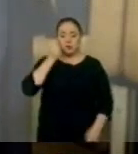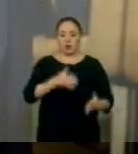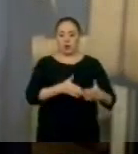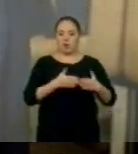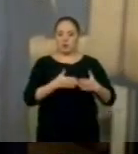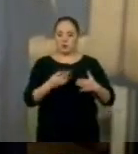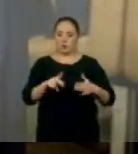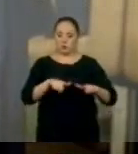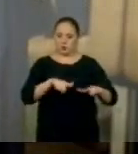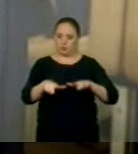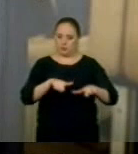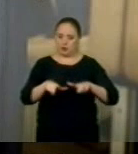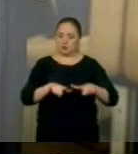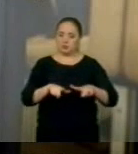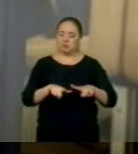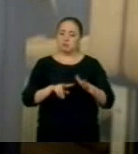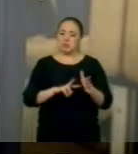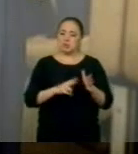eu estou